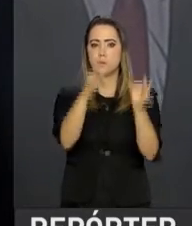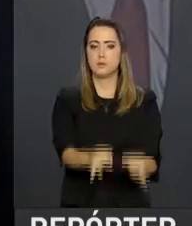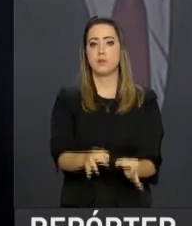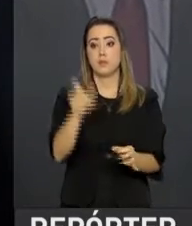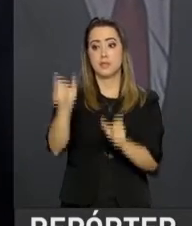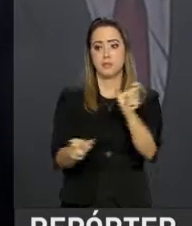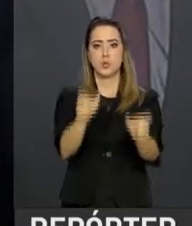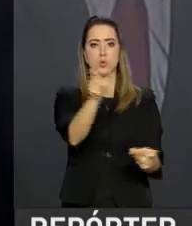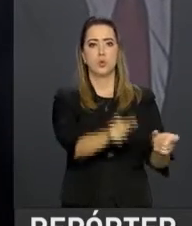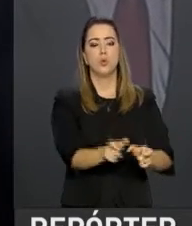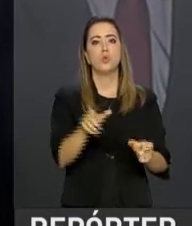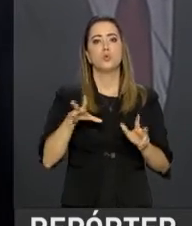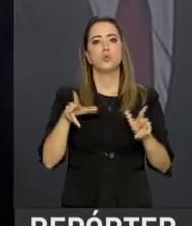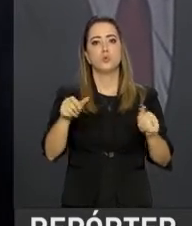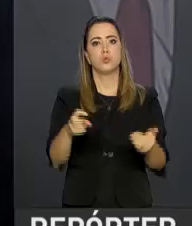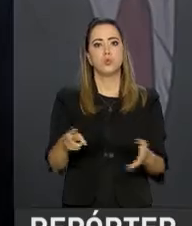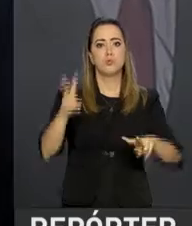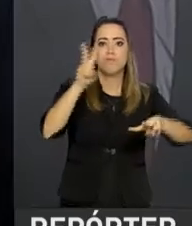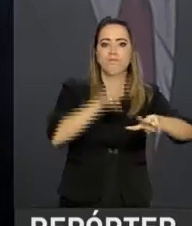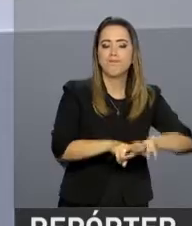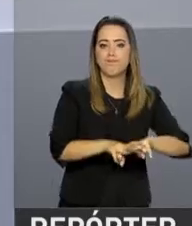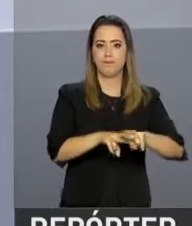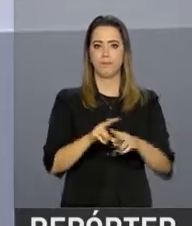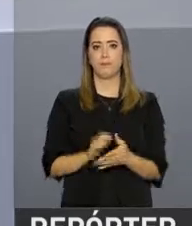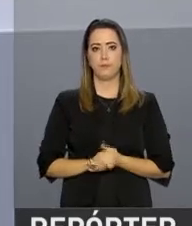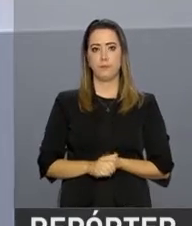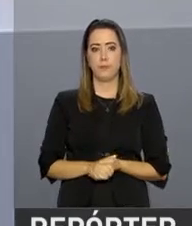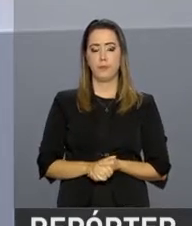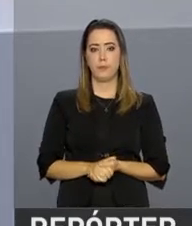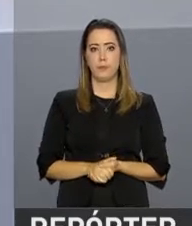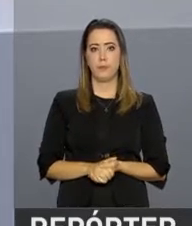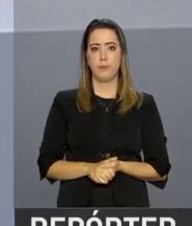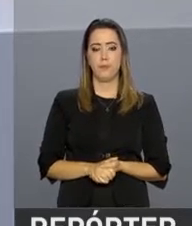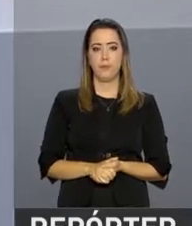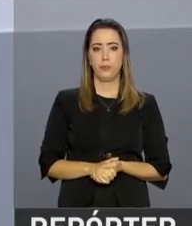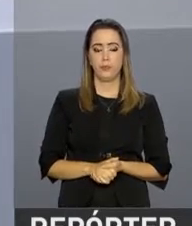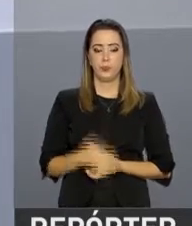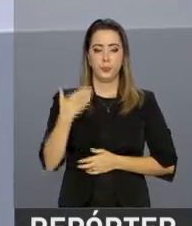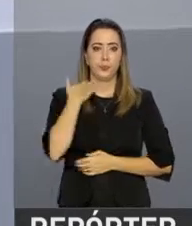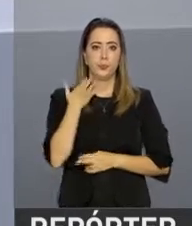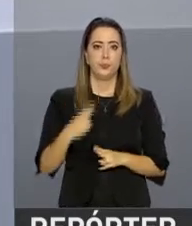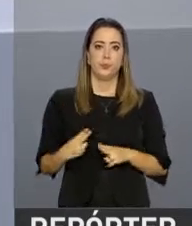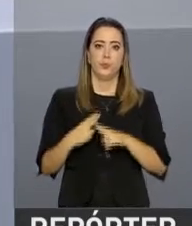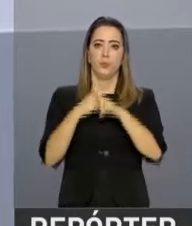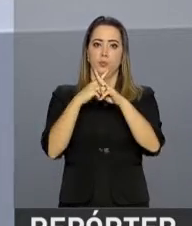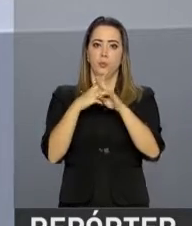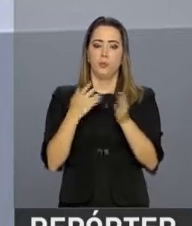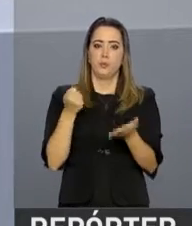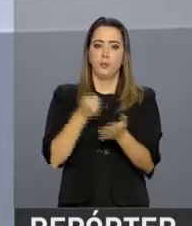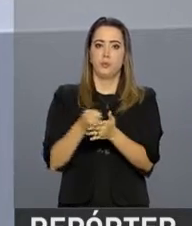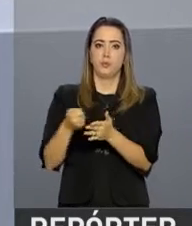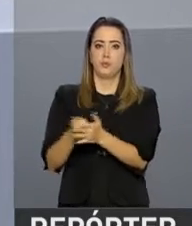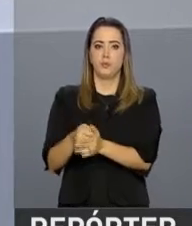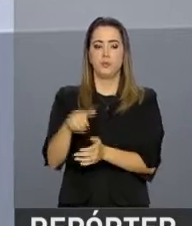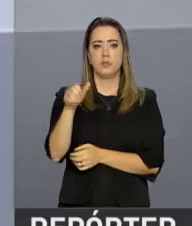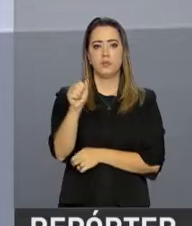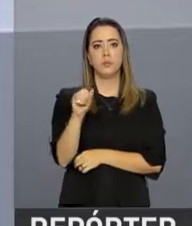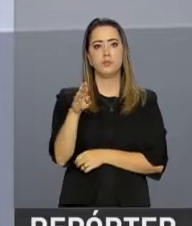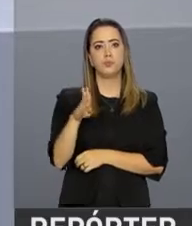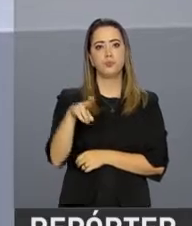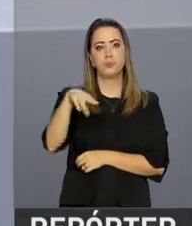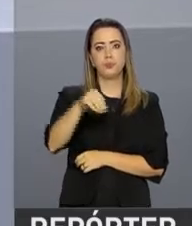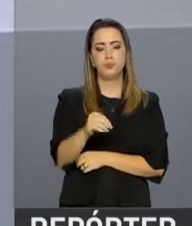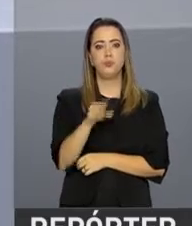seus responsáveis vão parar na cadeia. A Caixa Econômica começa hoje o pagamento do abono salarial